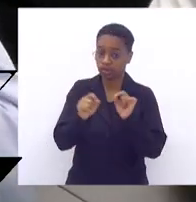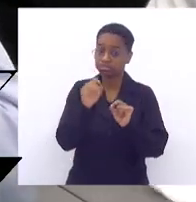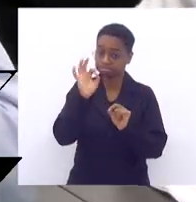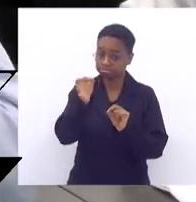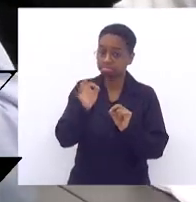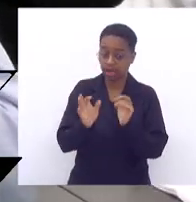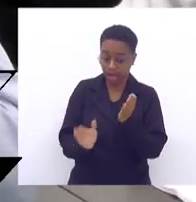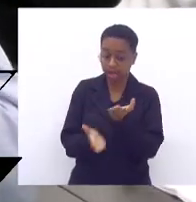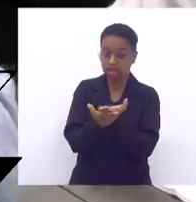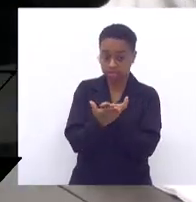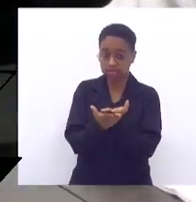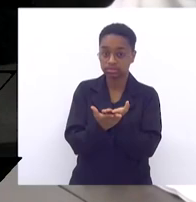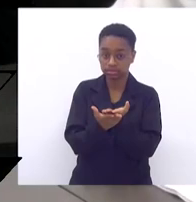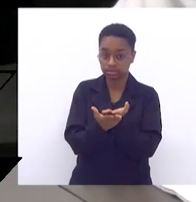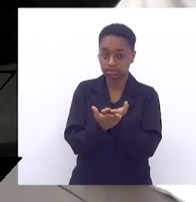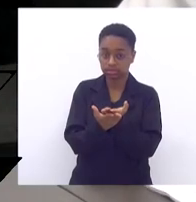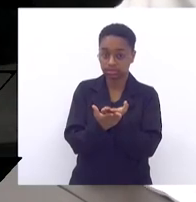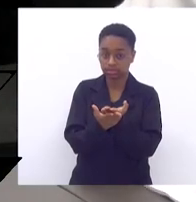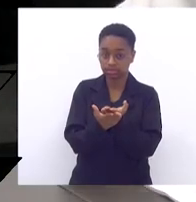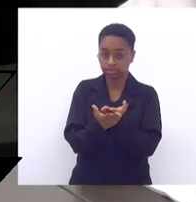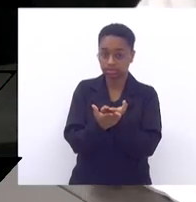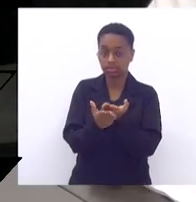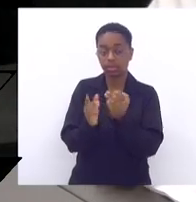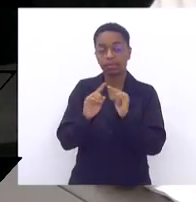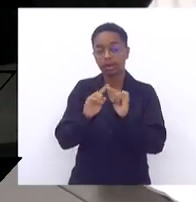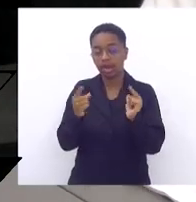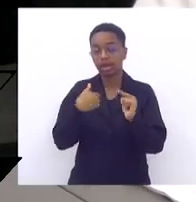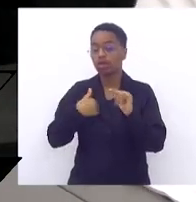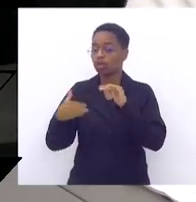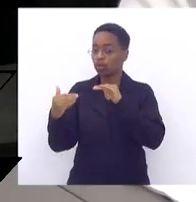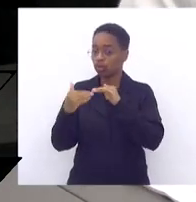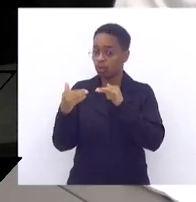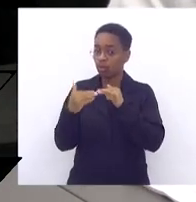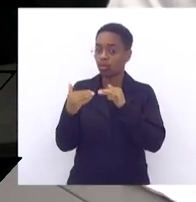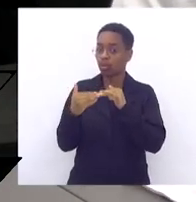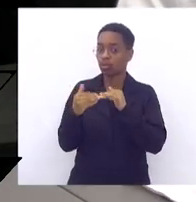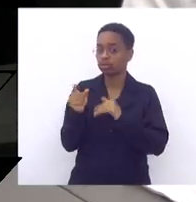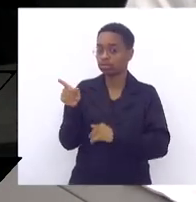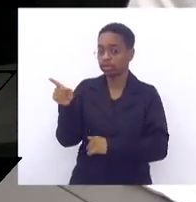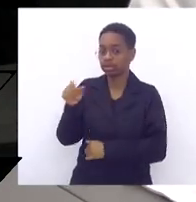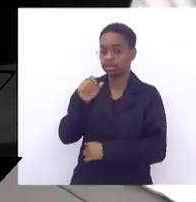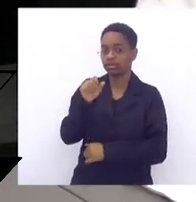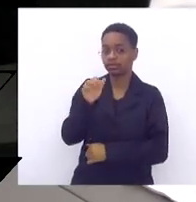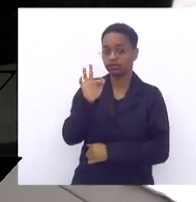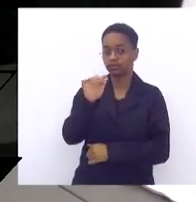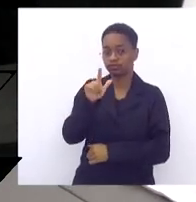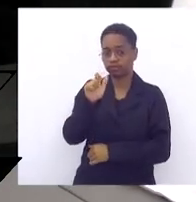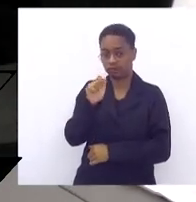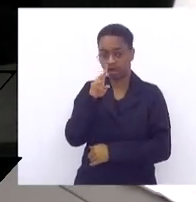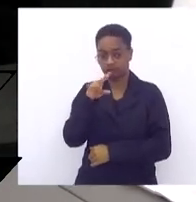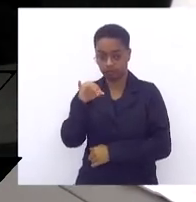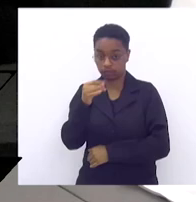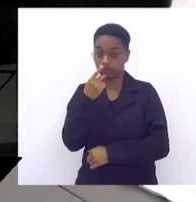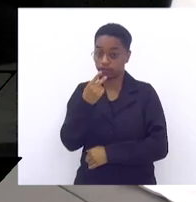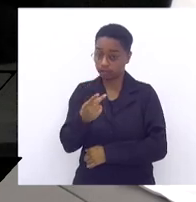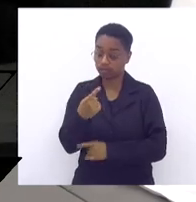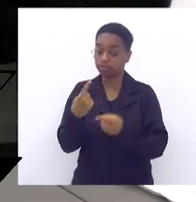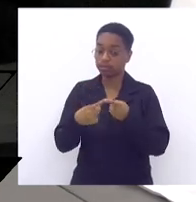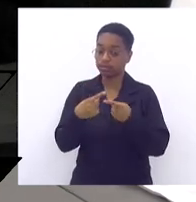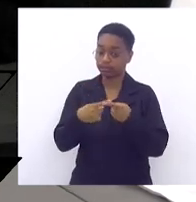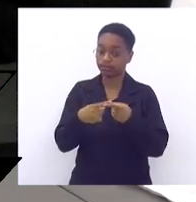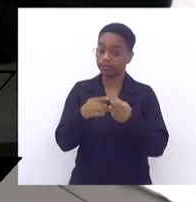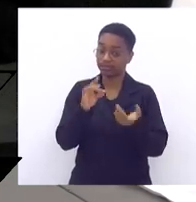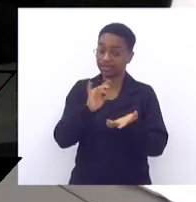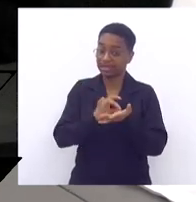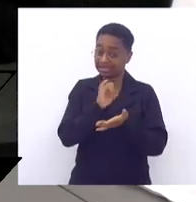anexação. Apesar de eu concordar com o mérito que o Serafini levantou, que por vedar